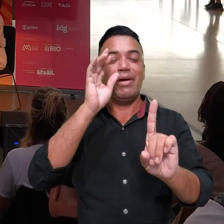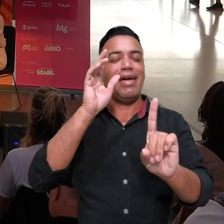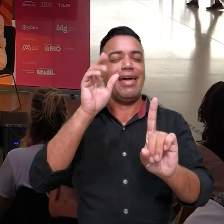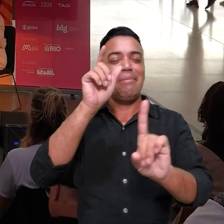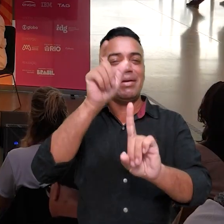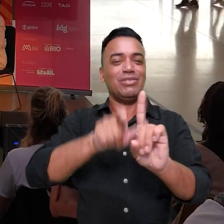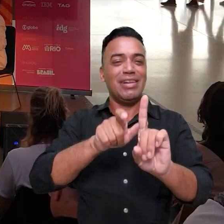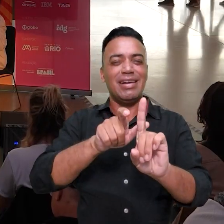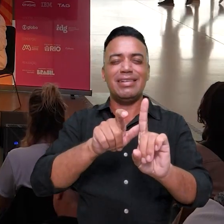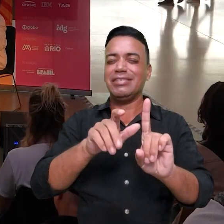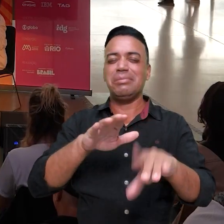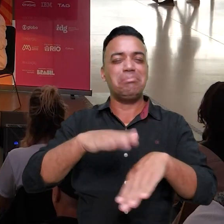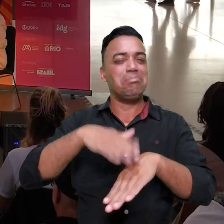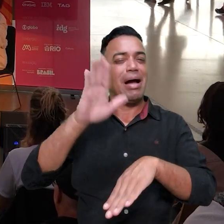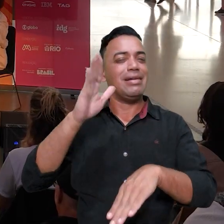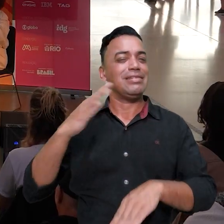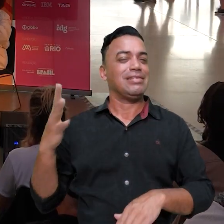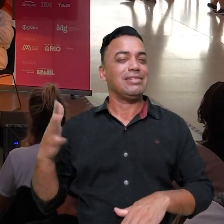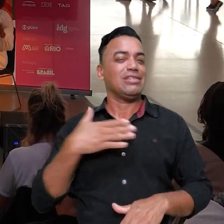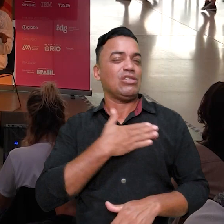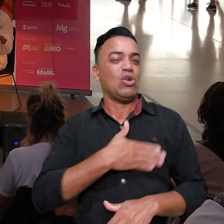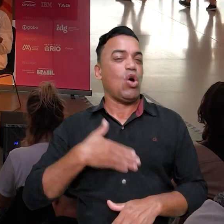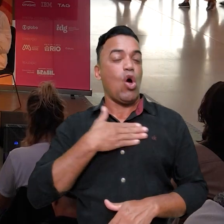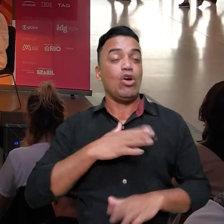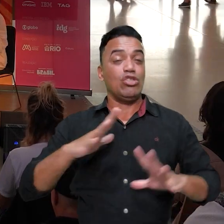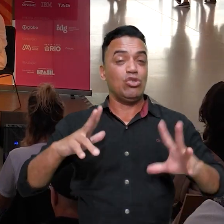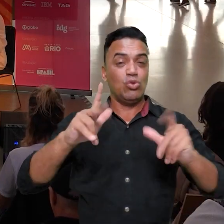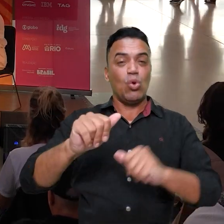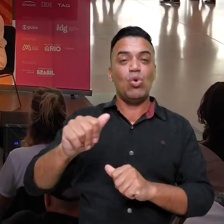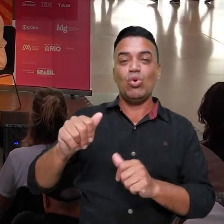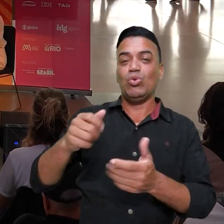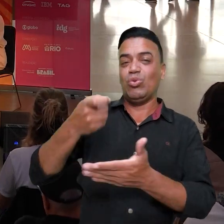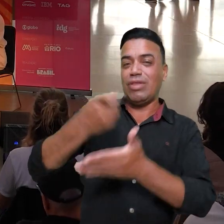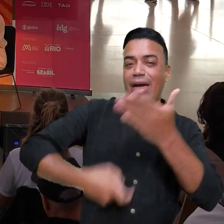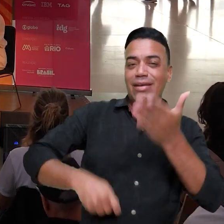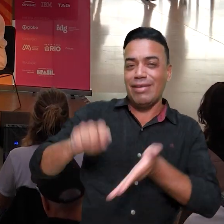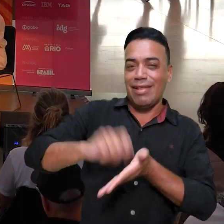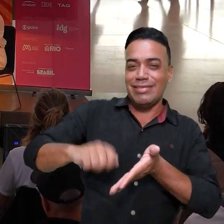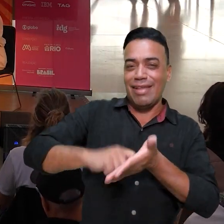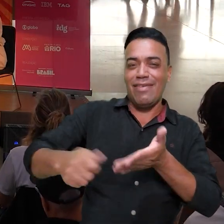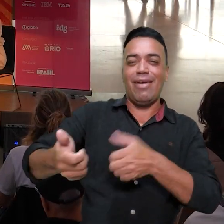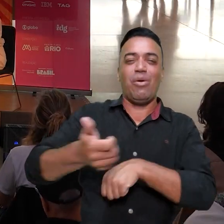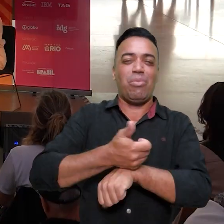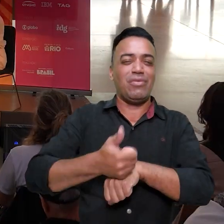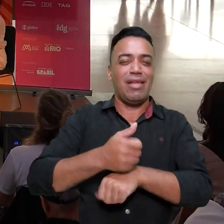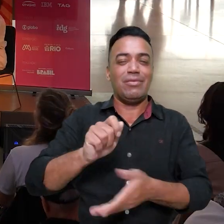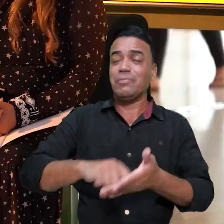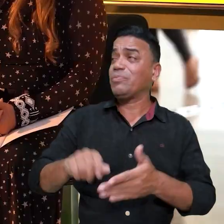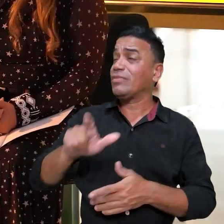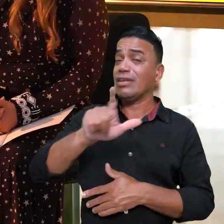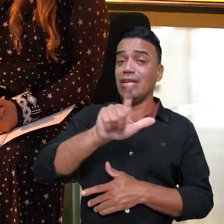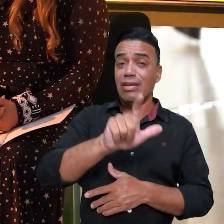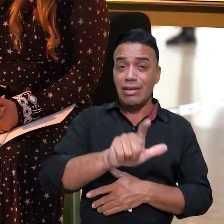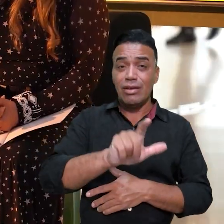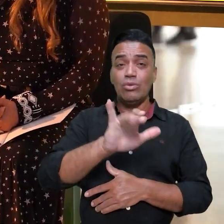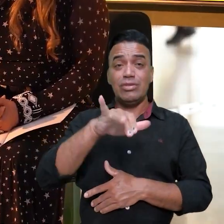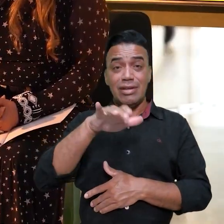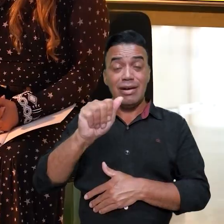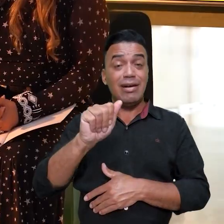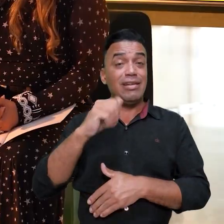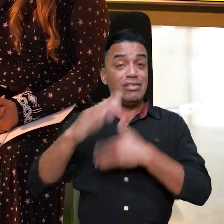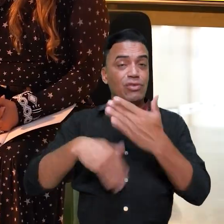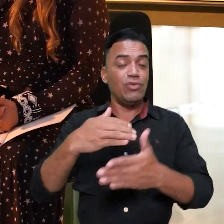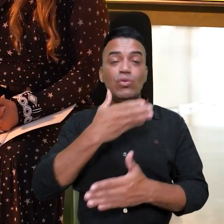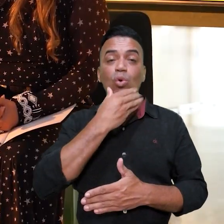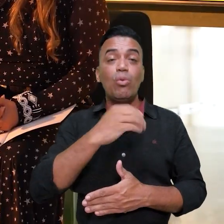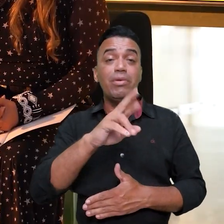confessou que é a que ela mais gosta, tá? De toda a literatura dela, então, sobre isso. Luciana, enredo desenvolvido pelo